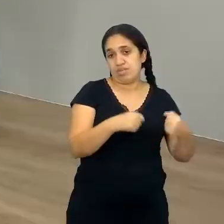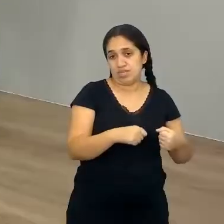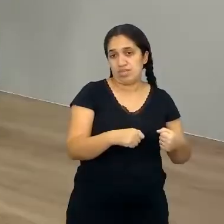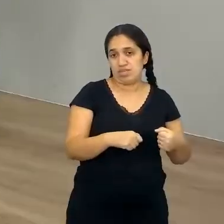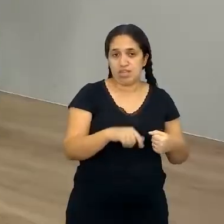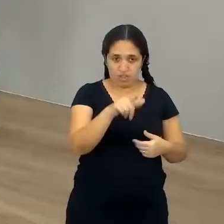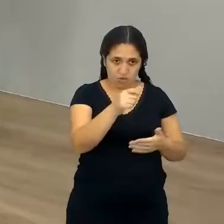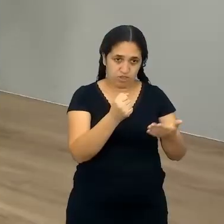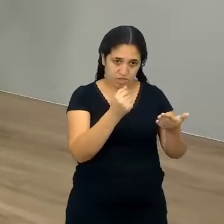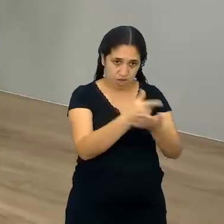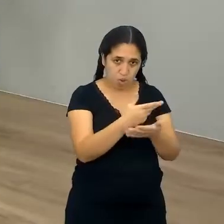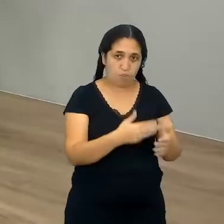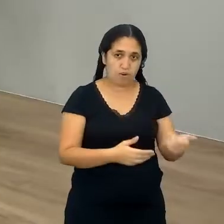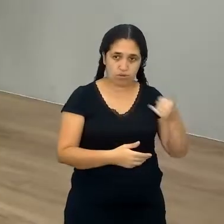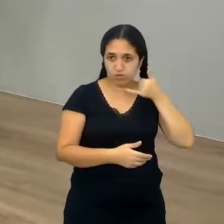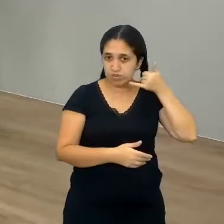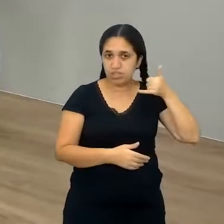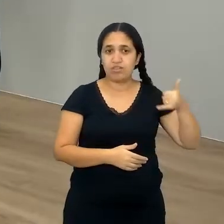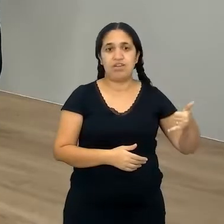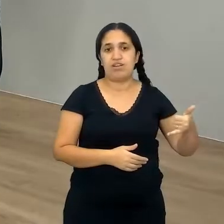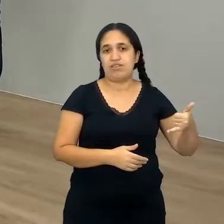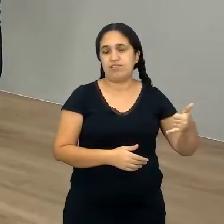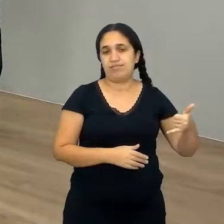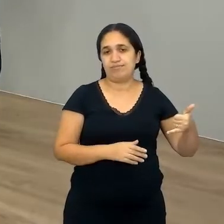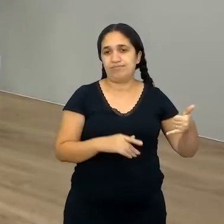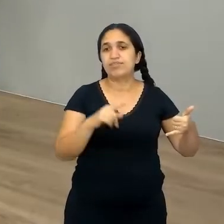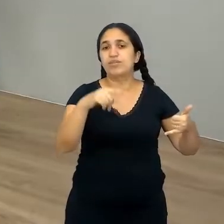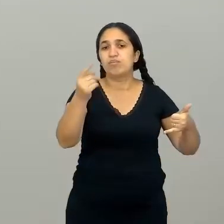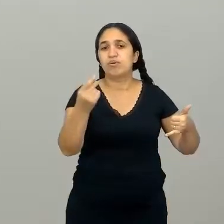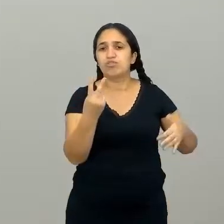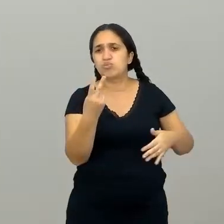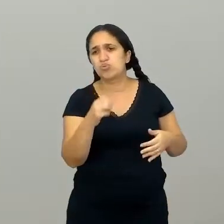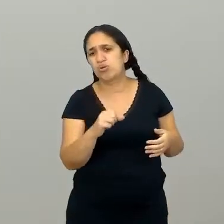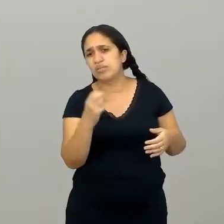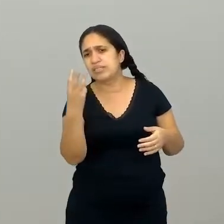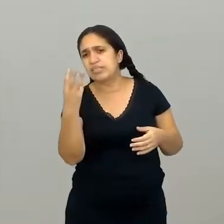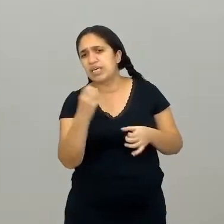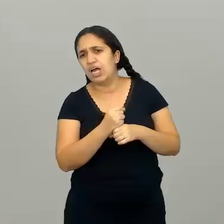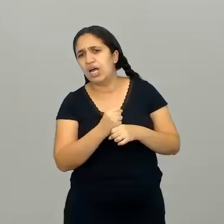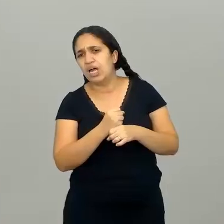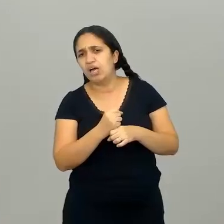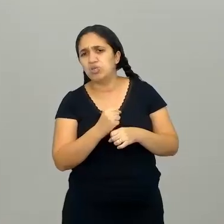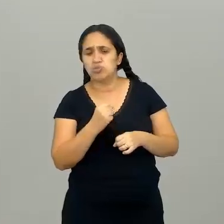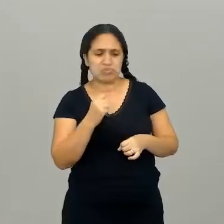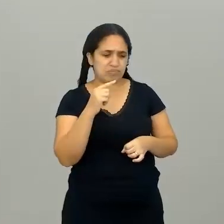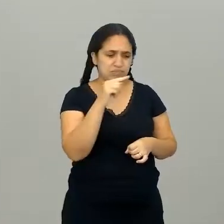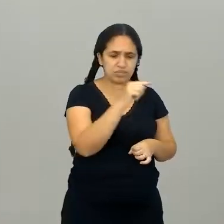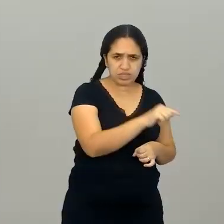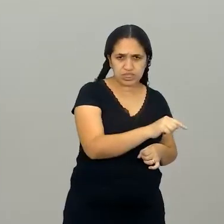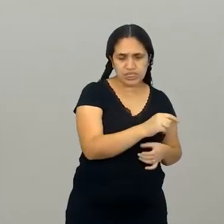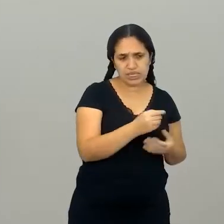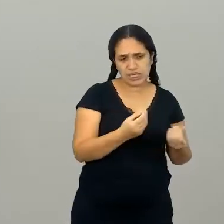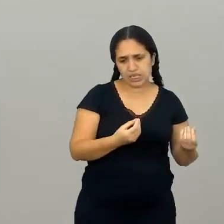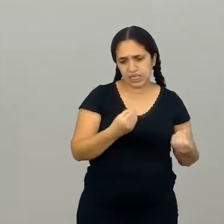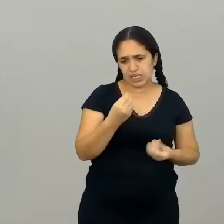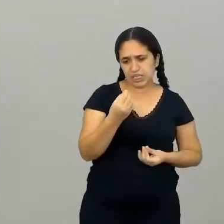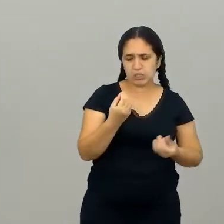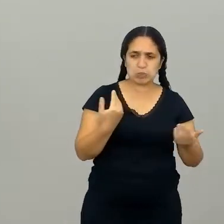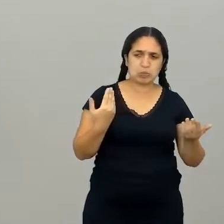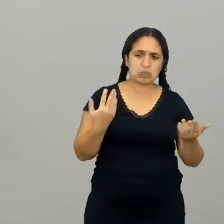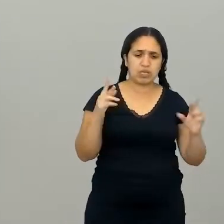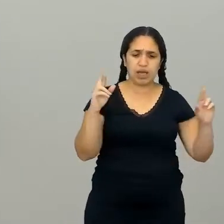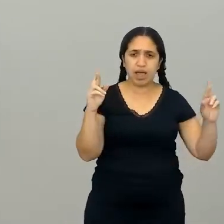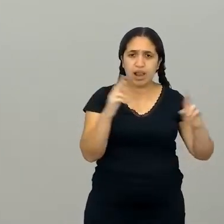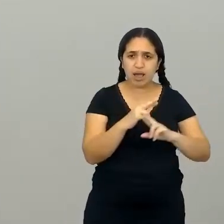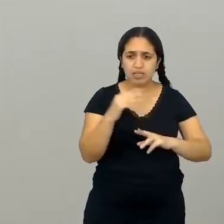comprou, o que vai acontecer daqui 2, 3 anos? Ele vai continuar numa relação direta